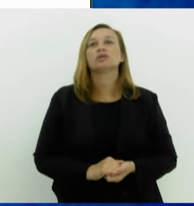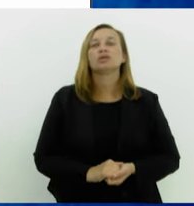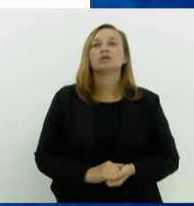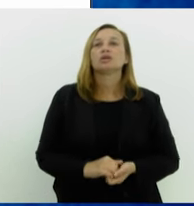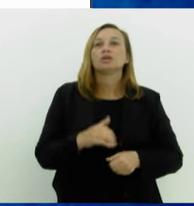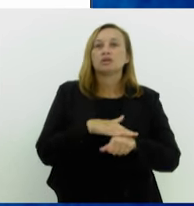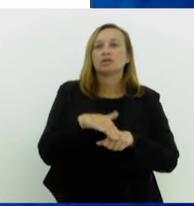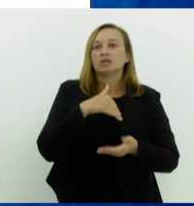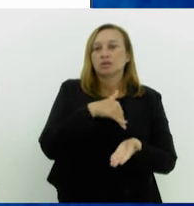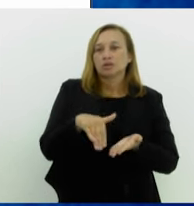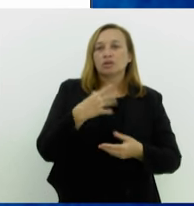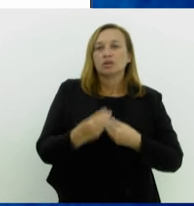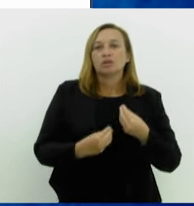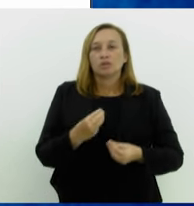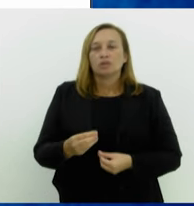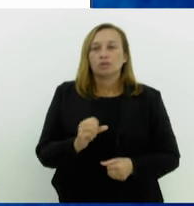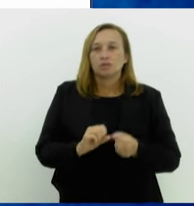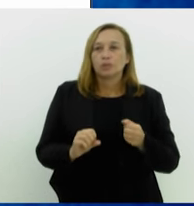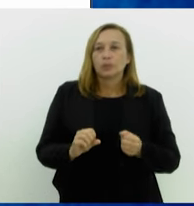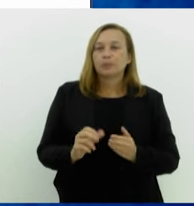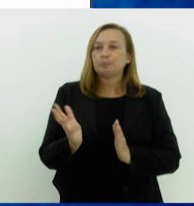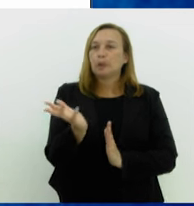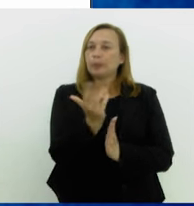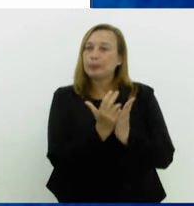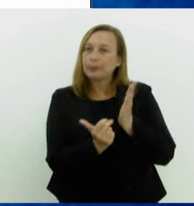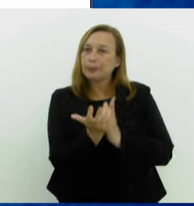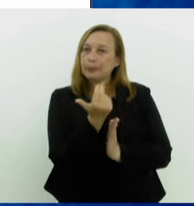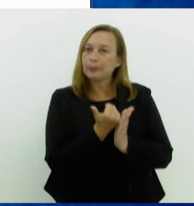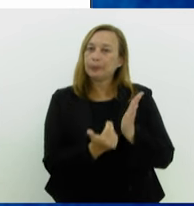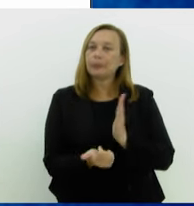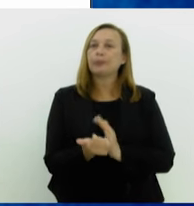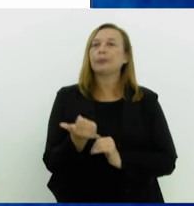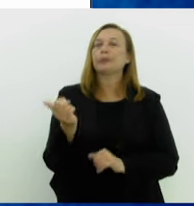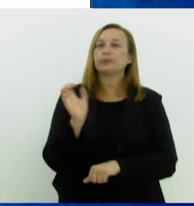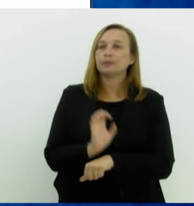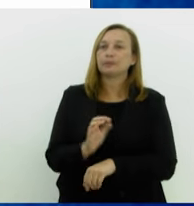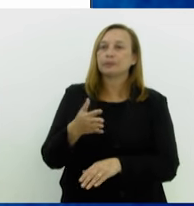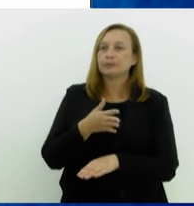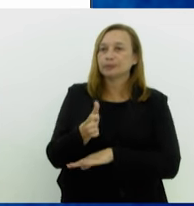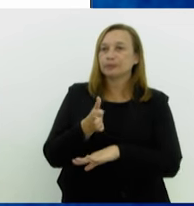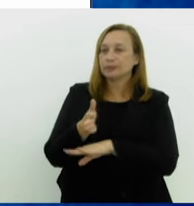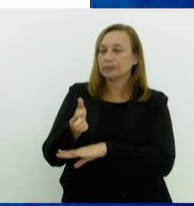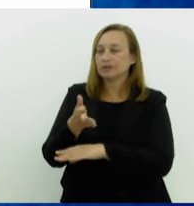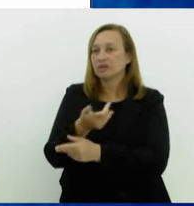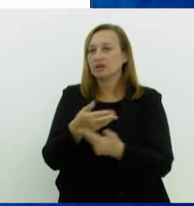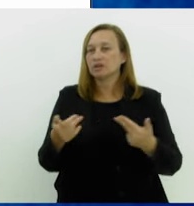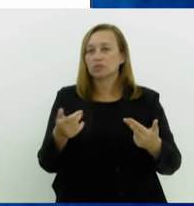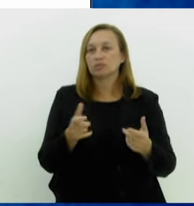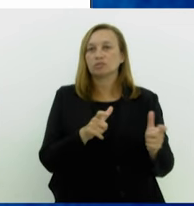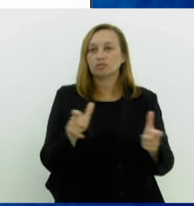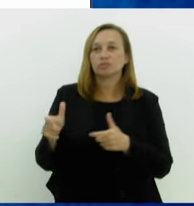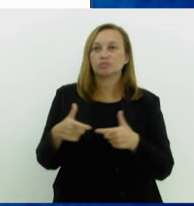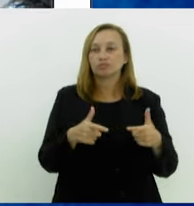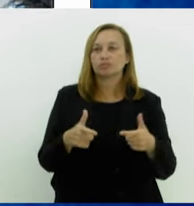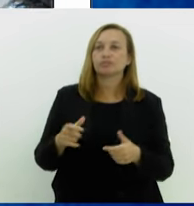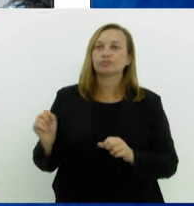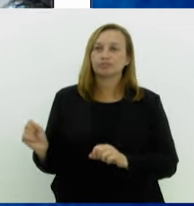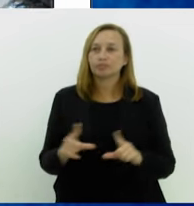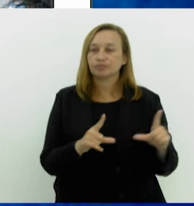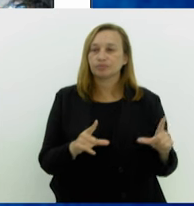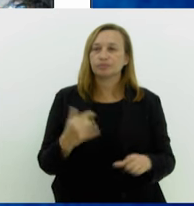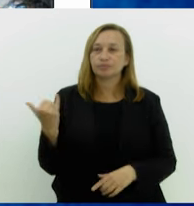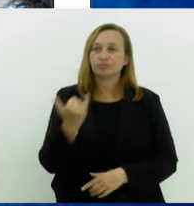secretaria aqui como fazer isso essa capilaridade que o Estado tem para fazer isso chegar em mais lugares pode passar mais um e eu acho isso muito